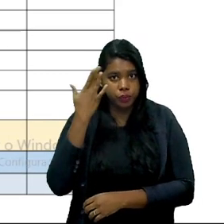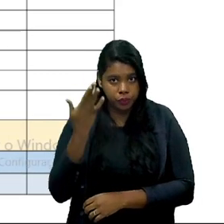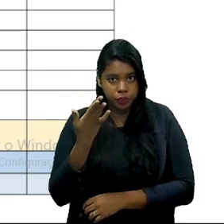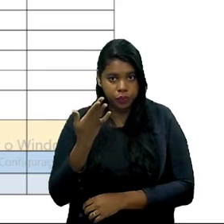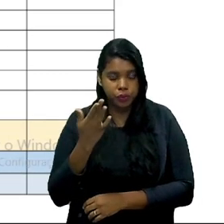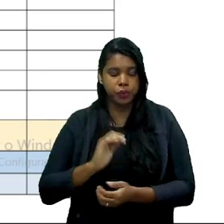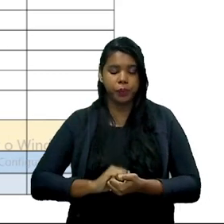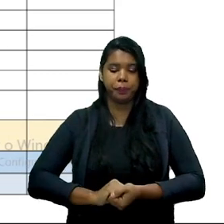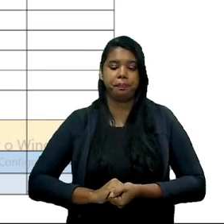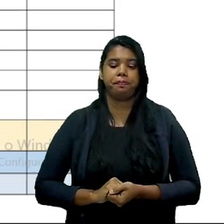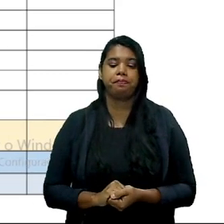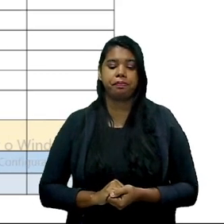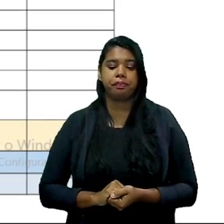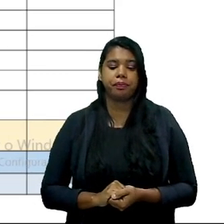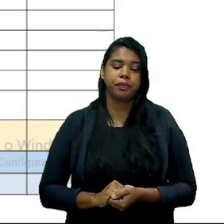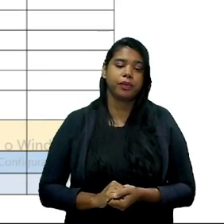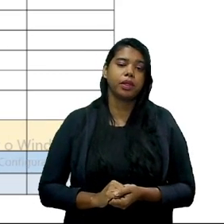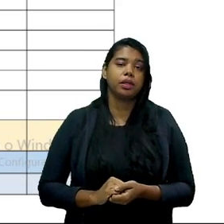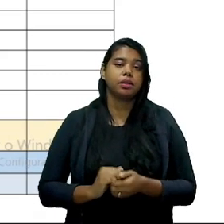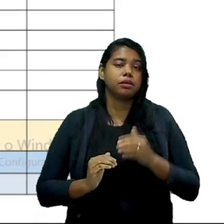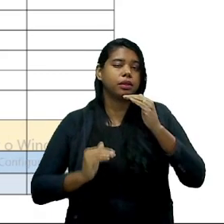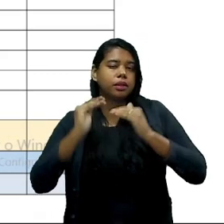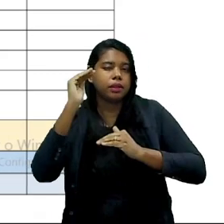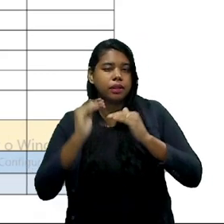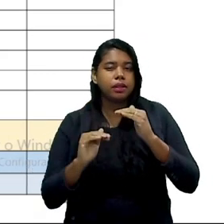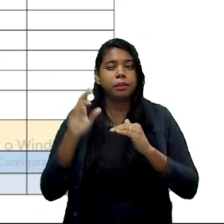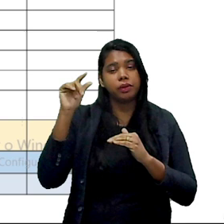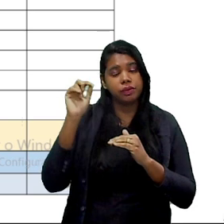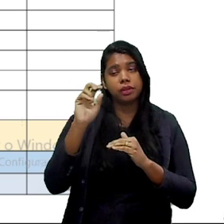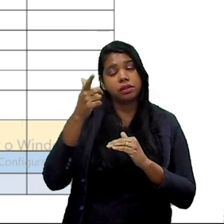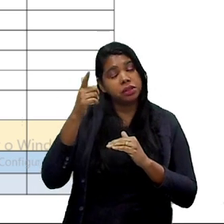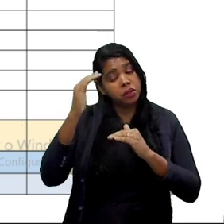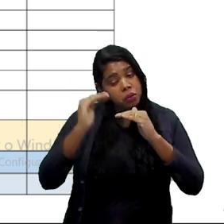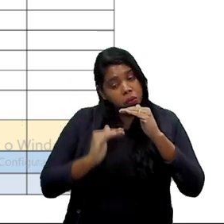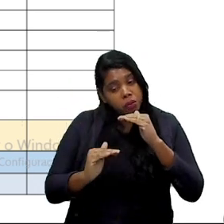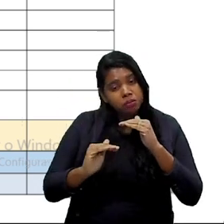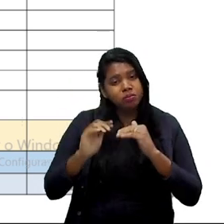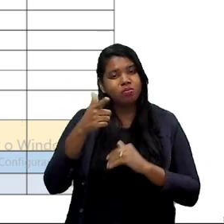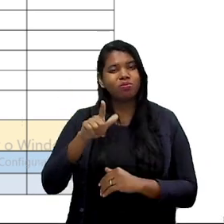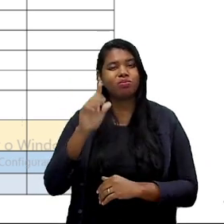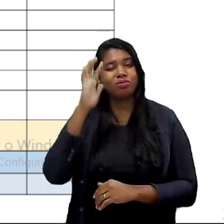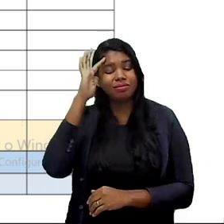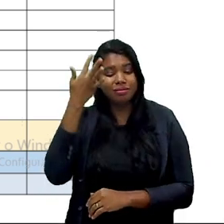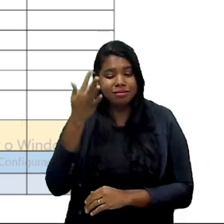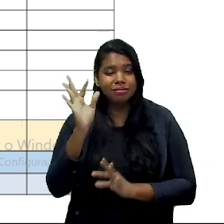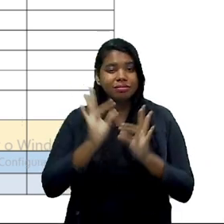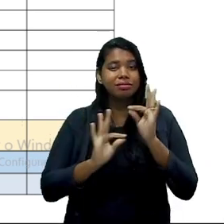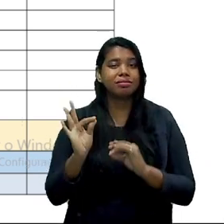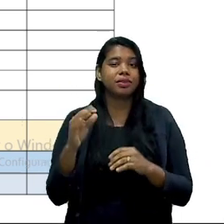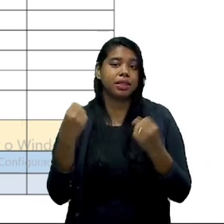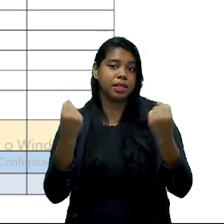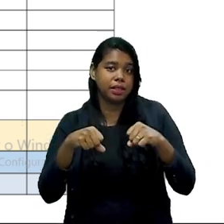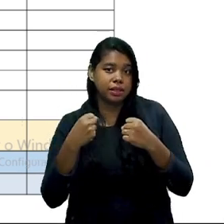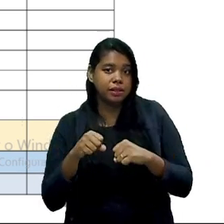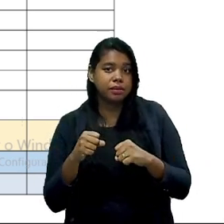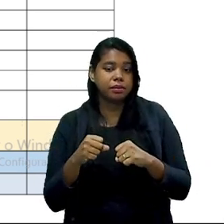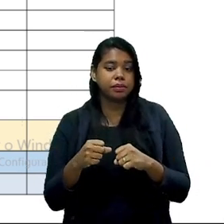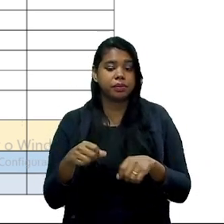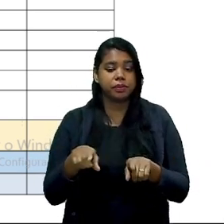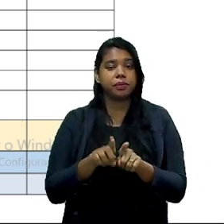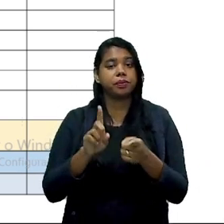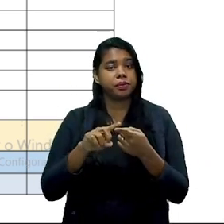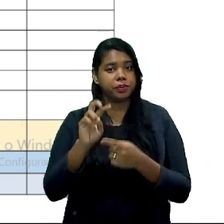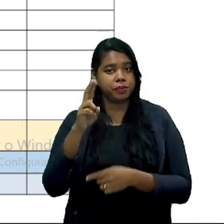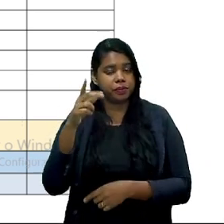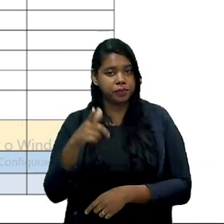vista financeiro. Se eu estou numa situação de equilíbrio financeiro ou não, para que eu possa tomar decisão se preciso de um aporte de recurso ou